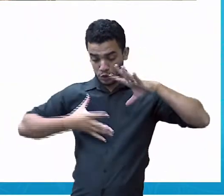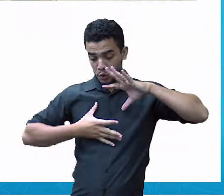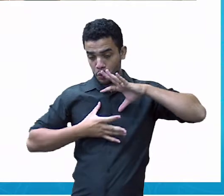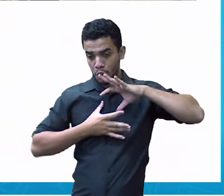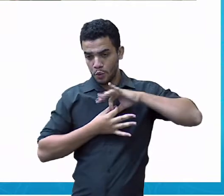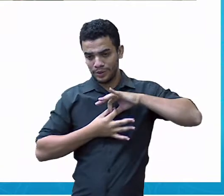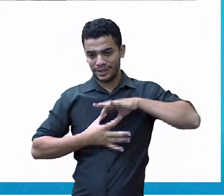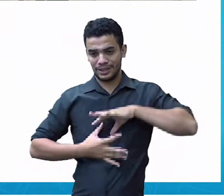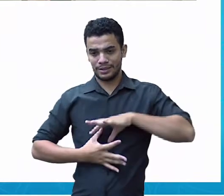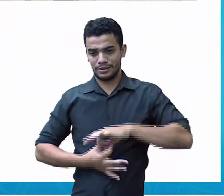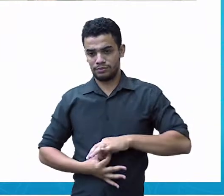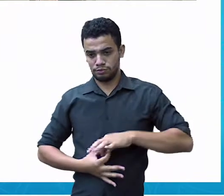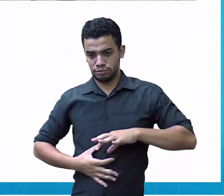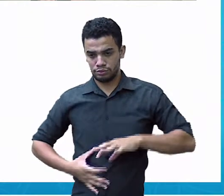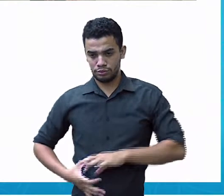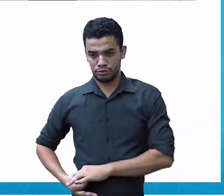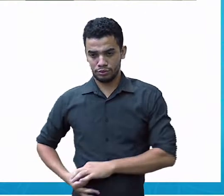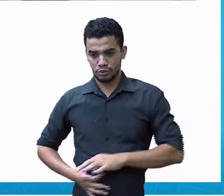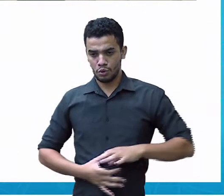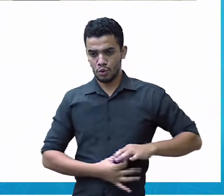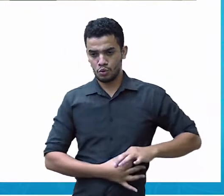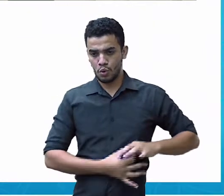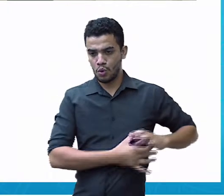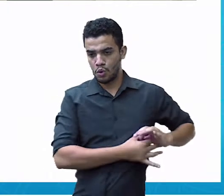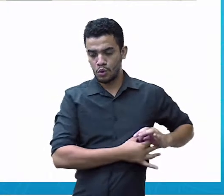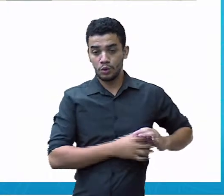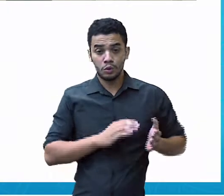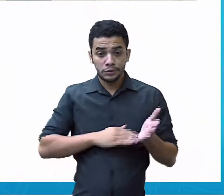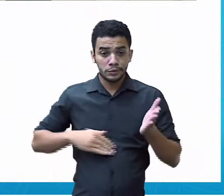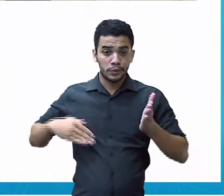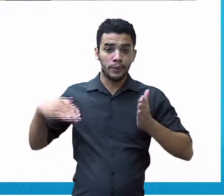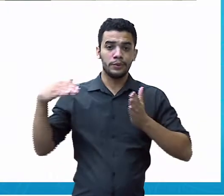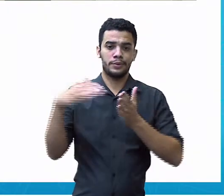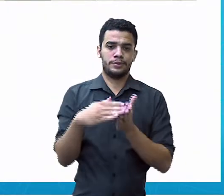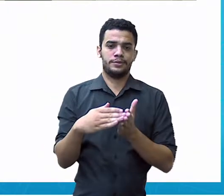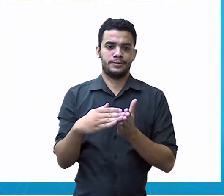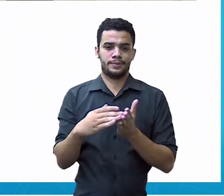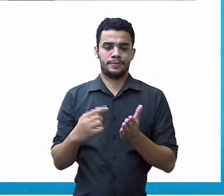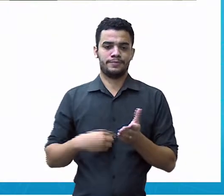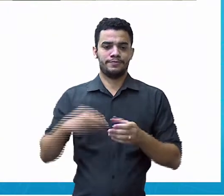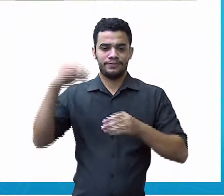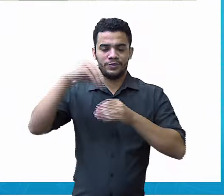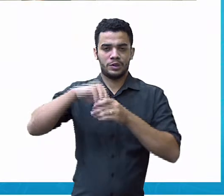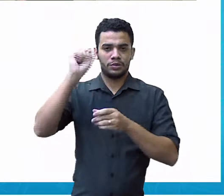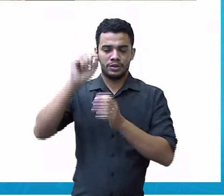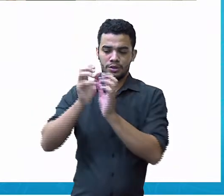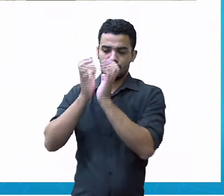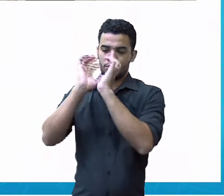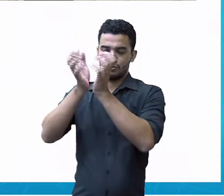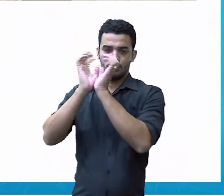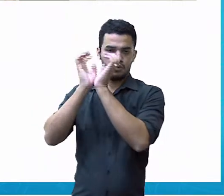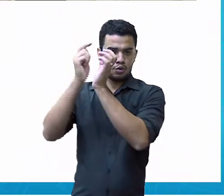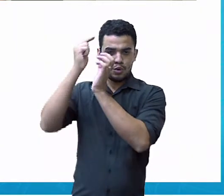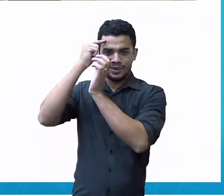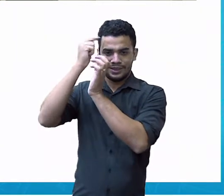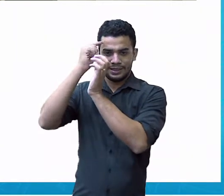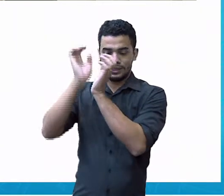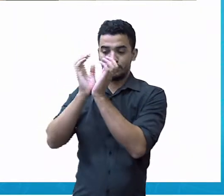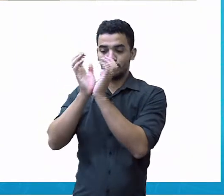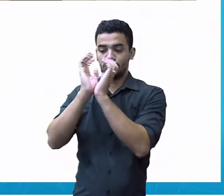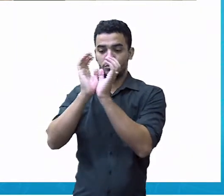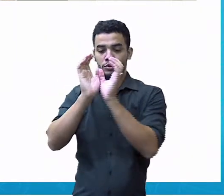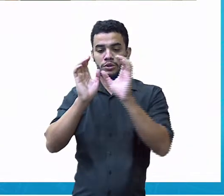tipos de comando. Constitui o sistema nervoso o encéfalo, a medula espinal e os